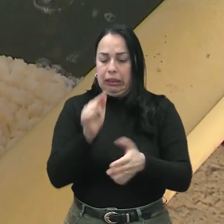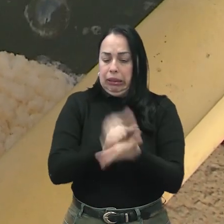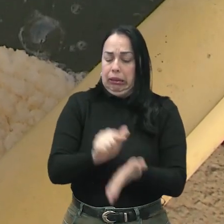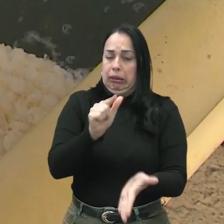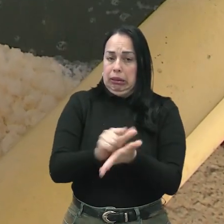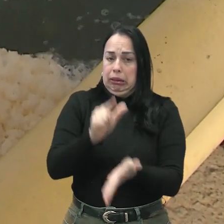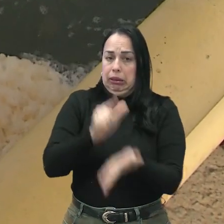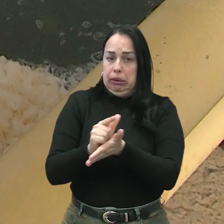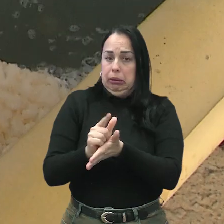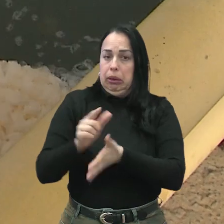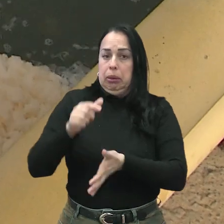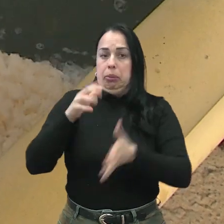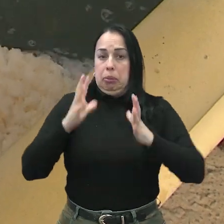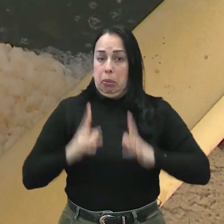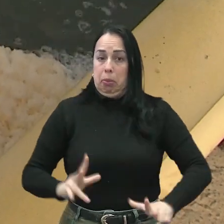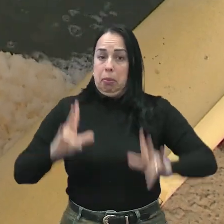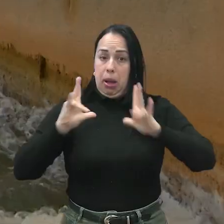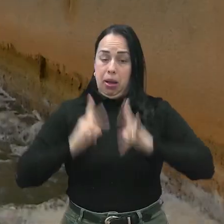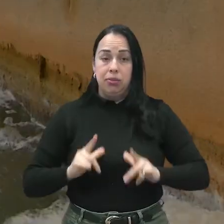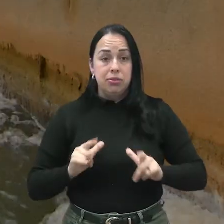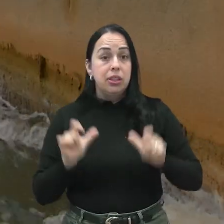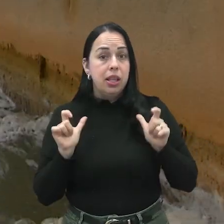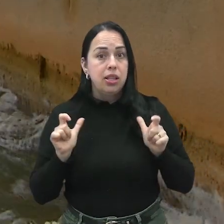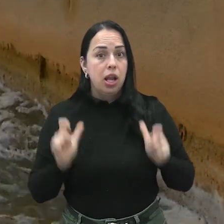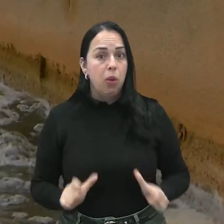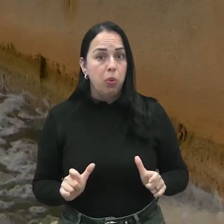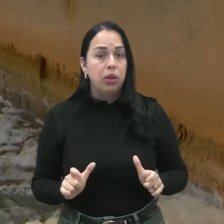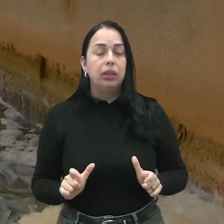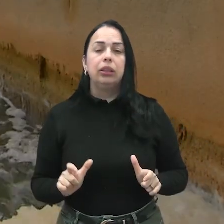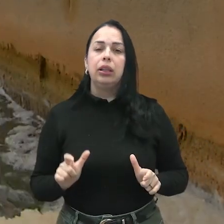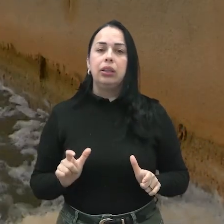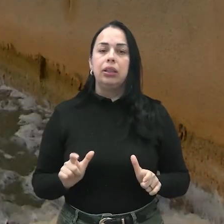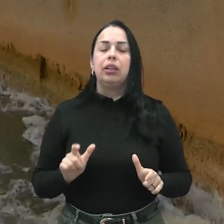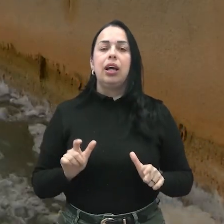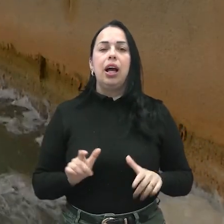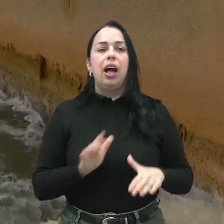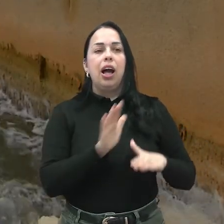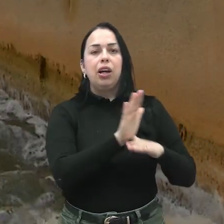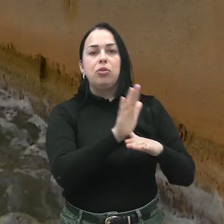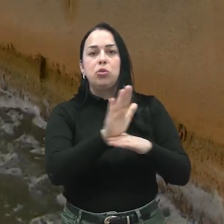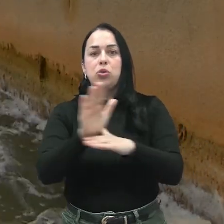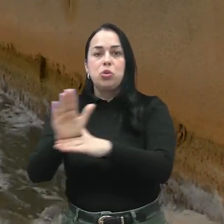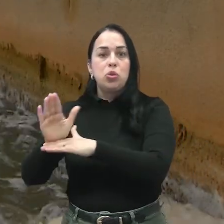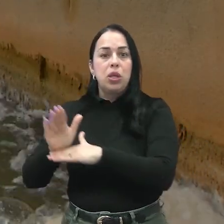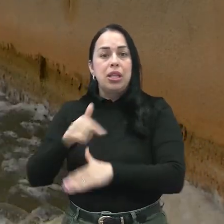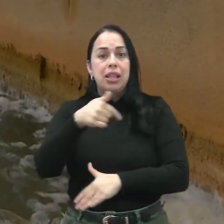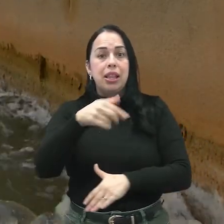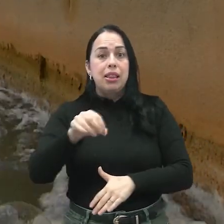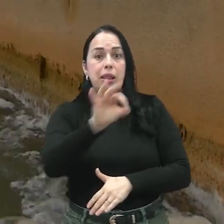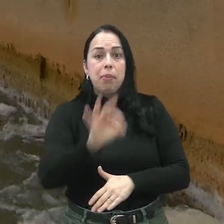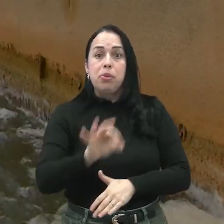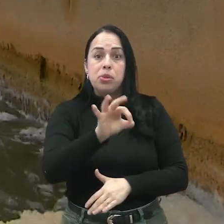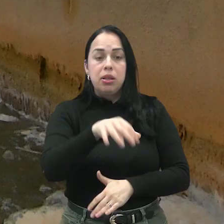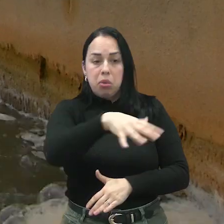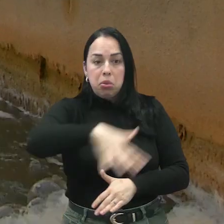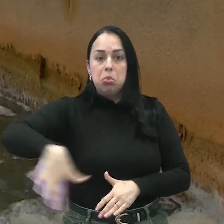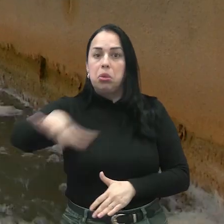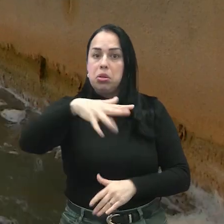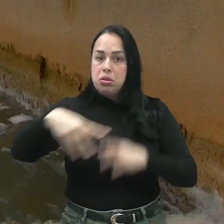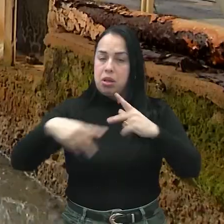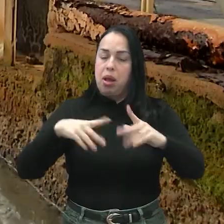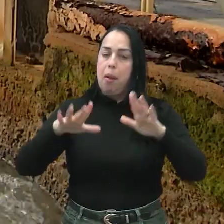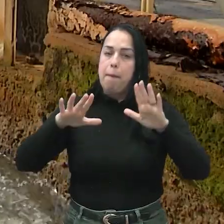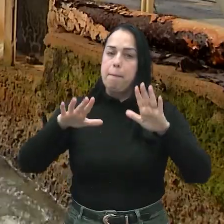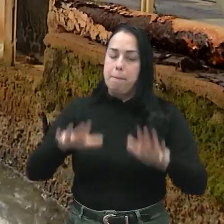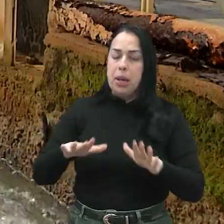de desinfecção e purificação. Essa estação atende cerca de 70% da população do